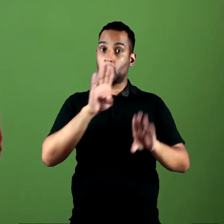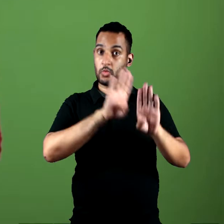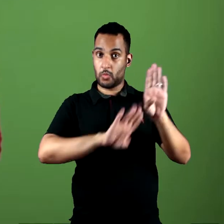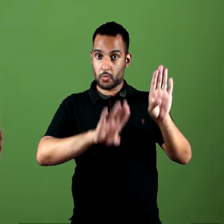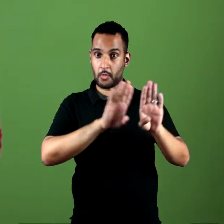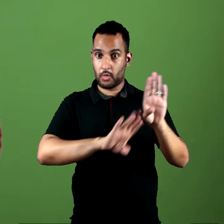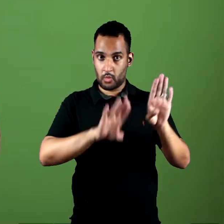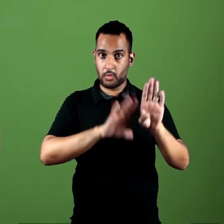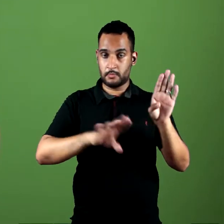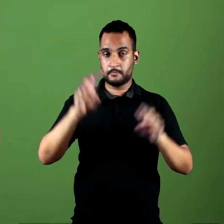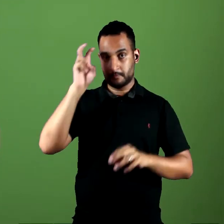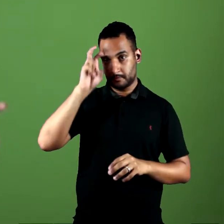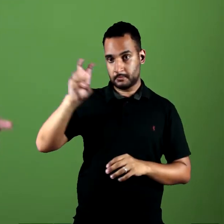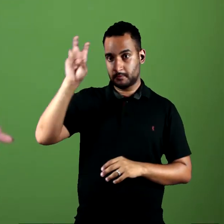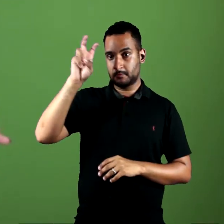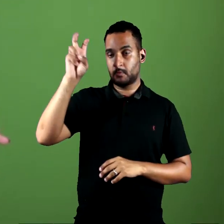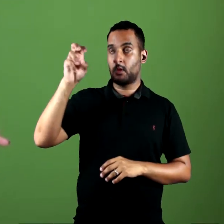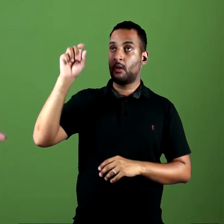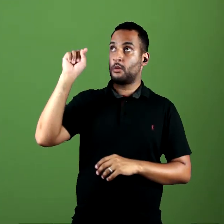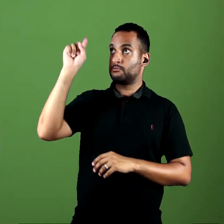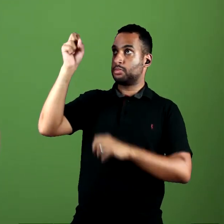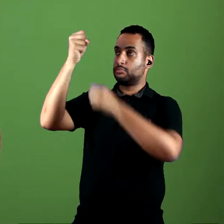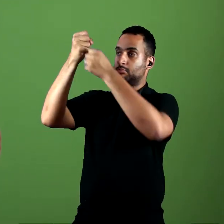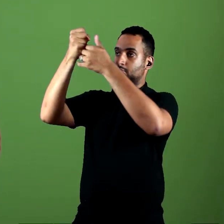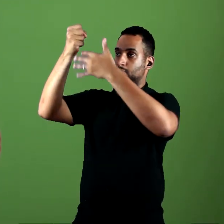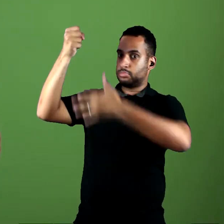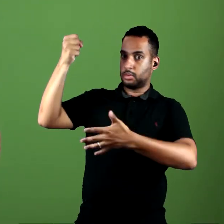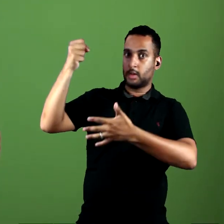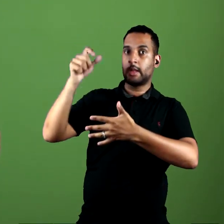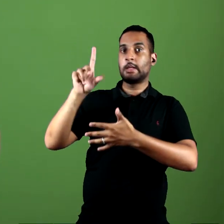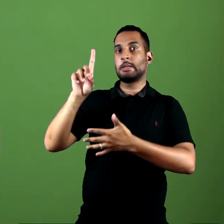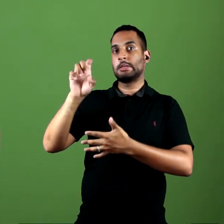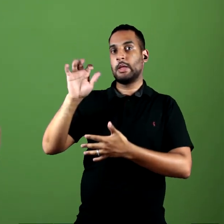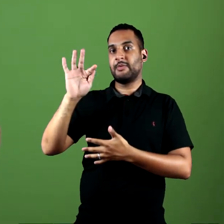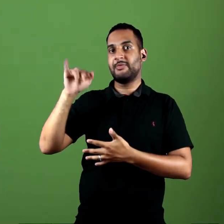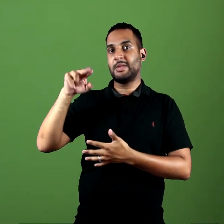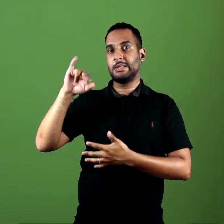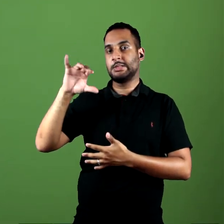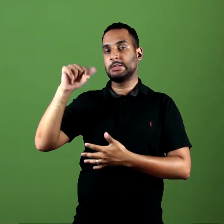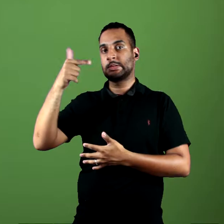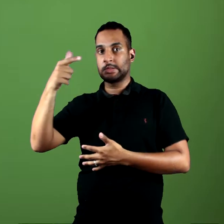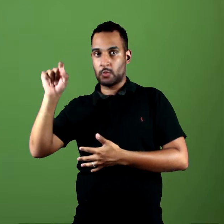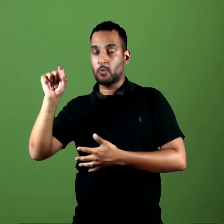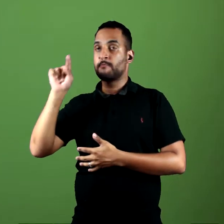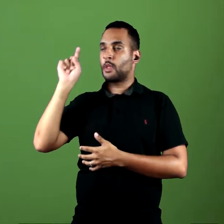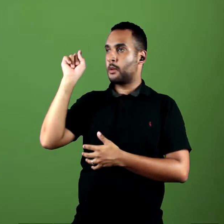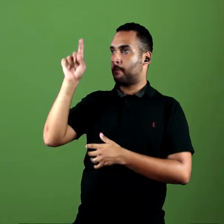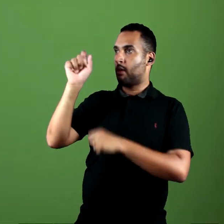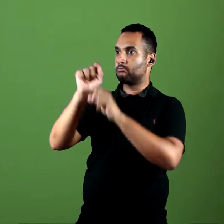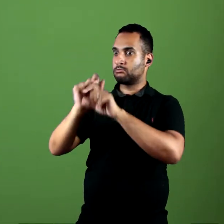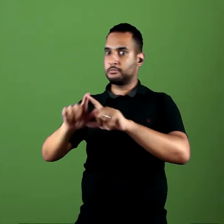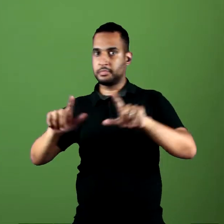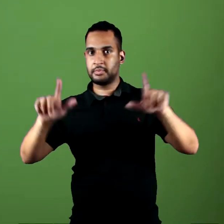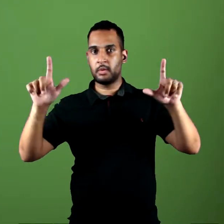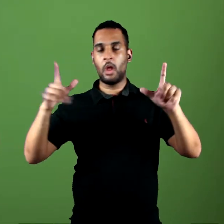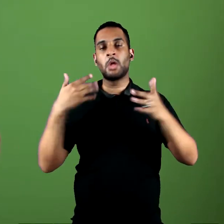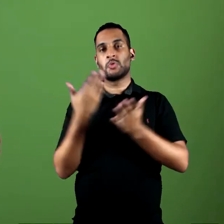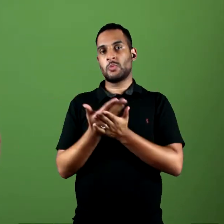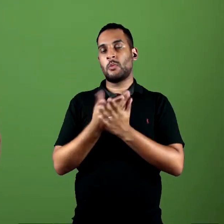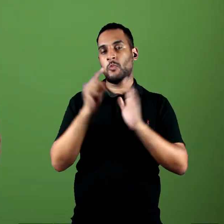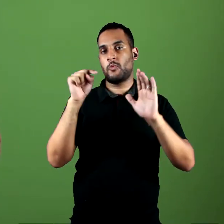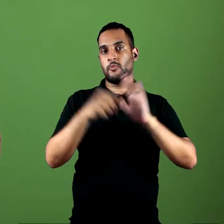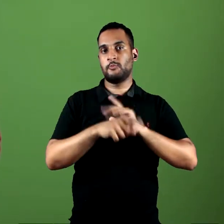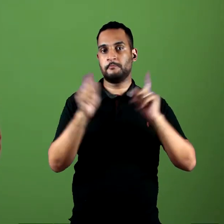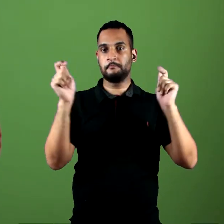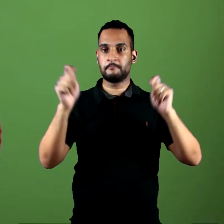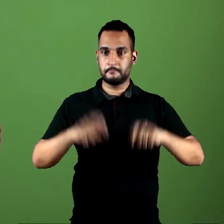em Goiás, no menu Definição e Concepções Teóricas, você aprofundará sobre essa